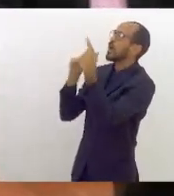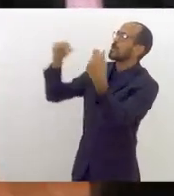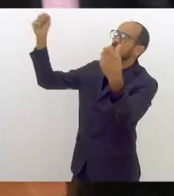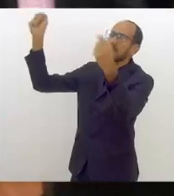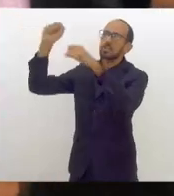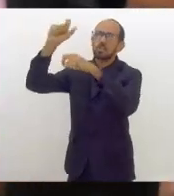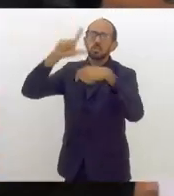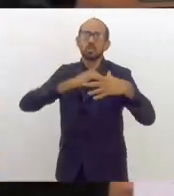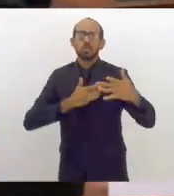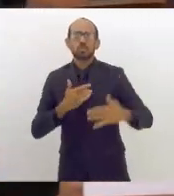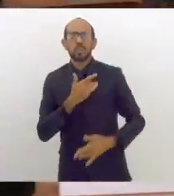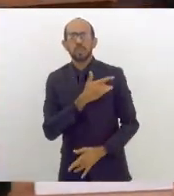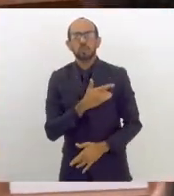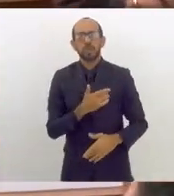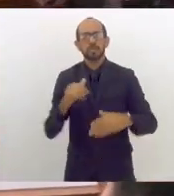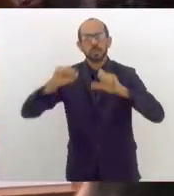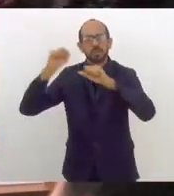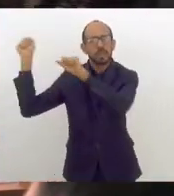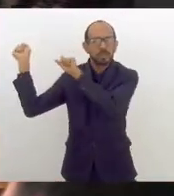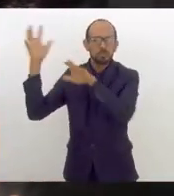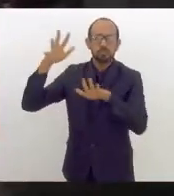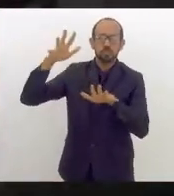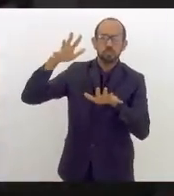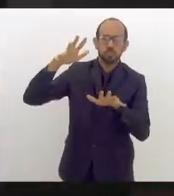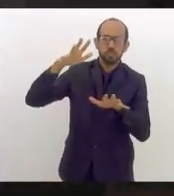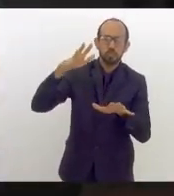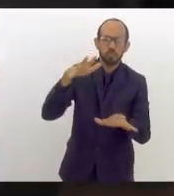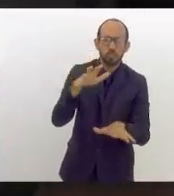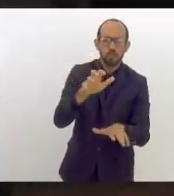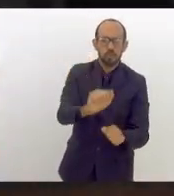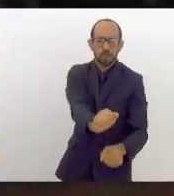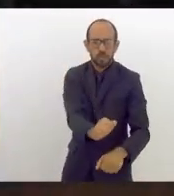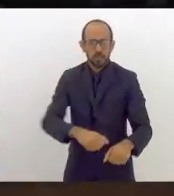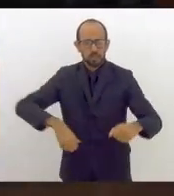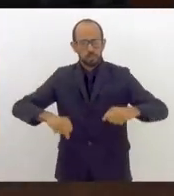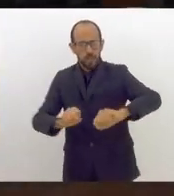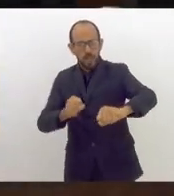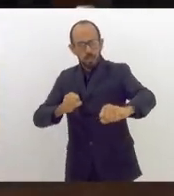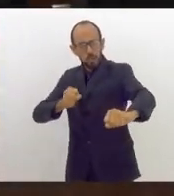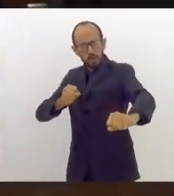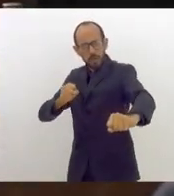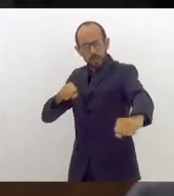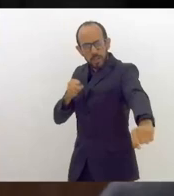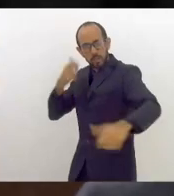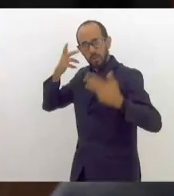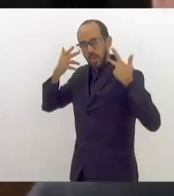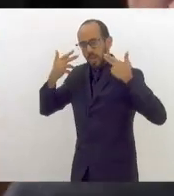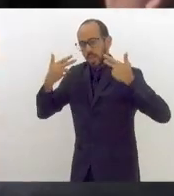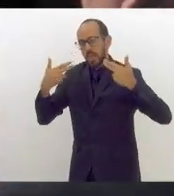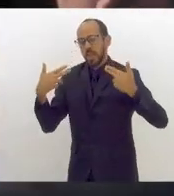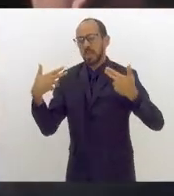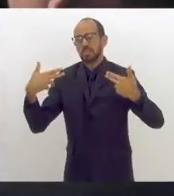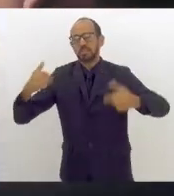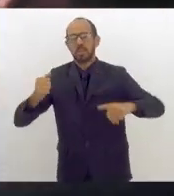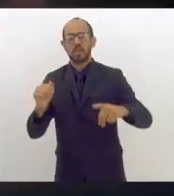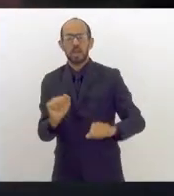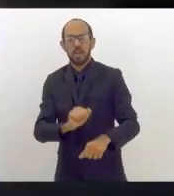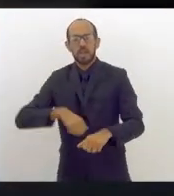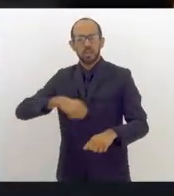a imagem do Cruzeiro resplandece gigante Bela natureza